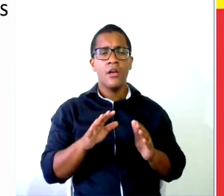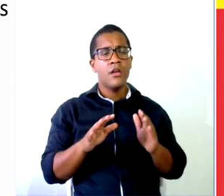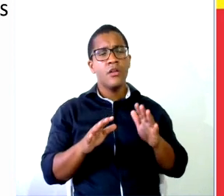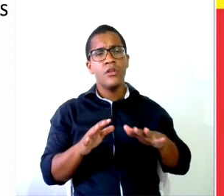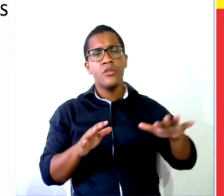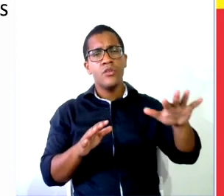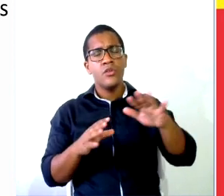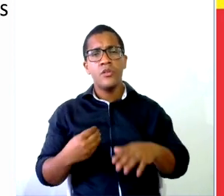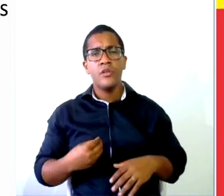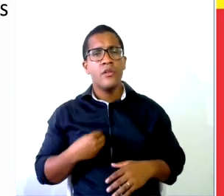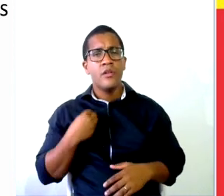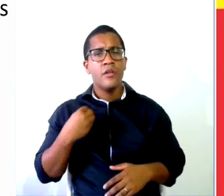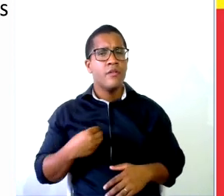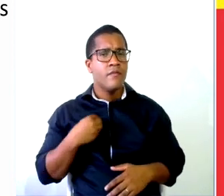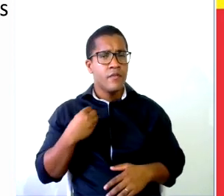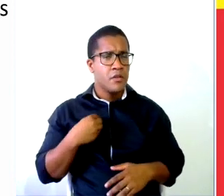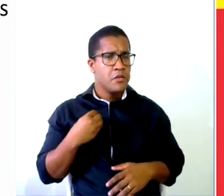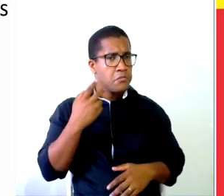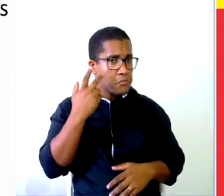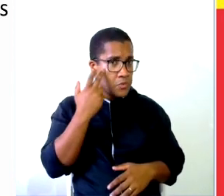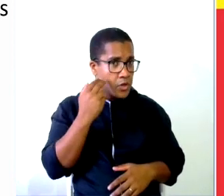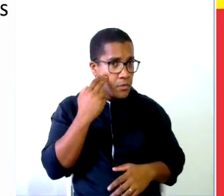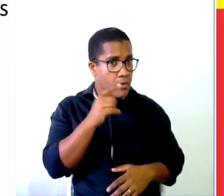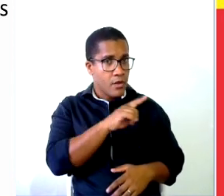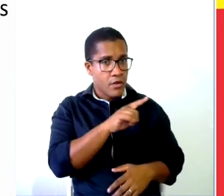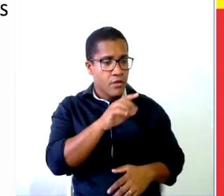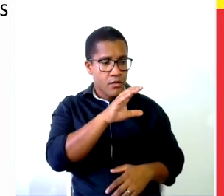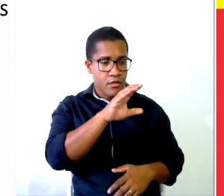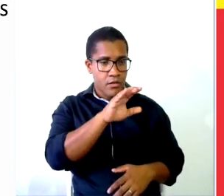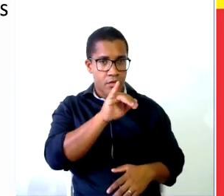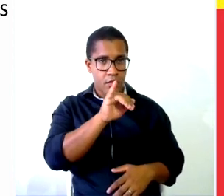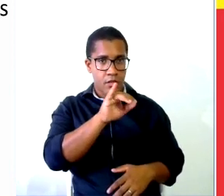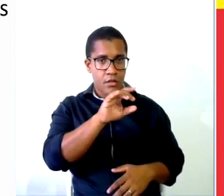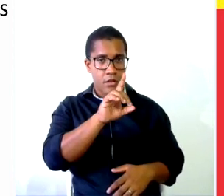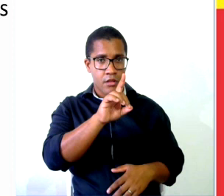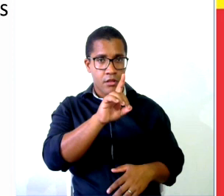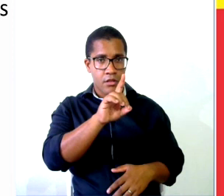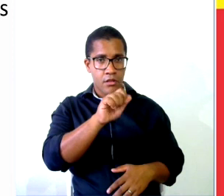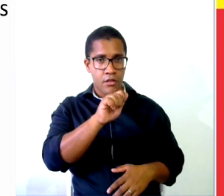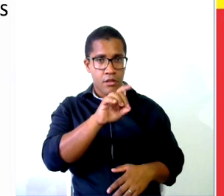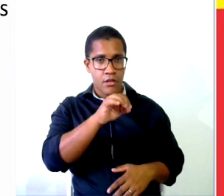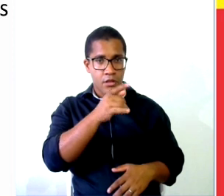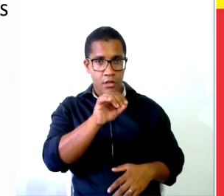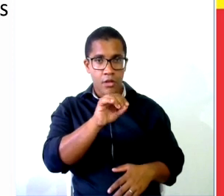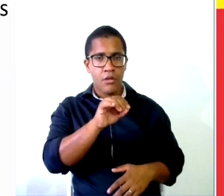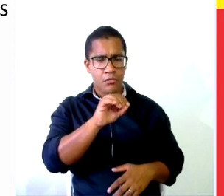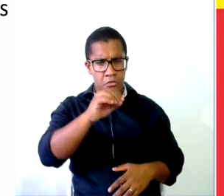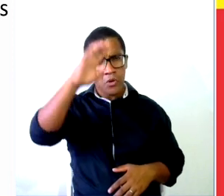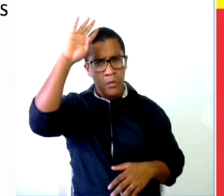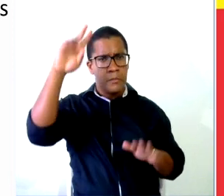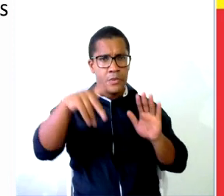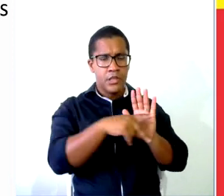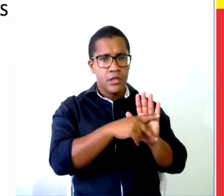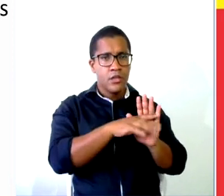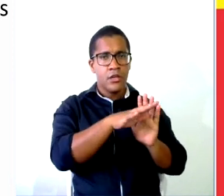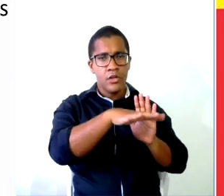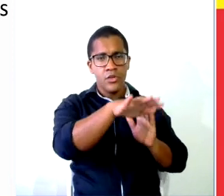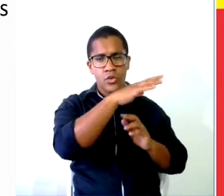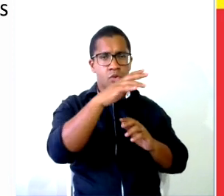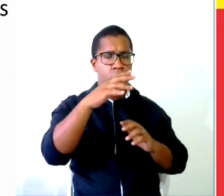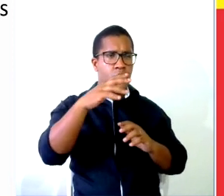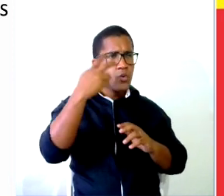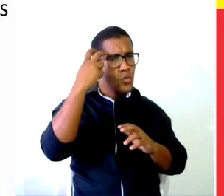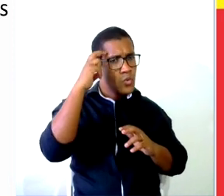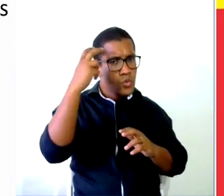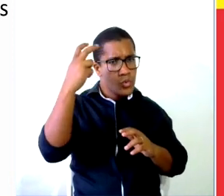romanos, embora não fossem considerados cidadãos romanos, continuavam a viver